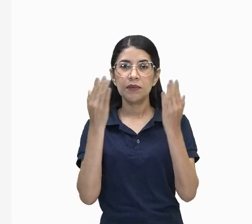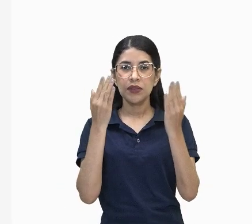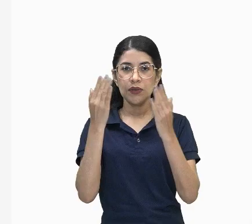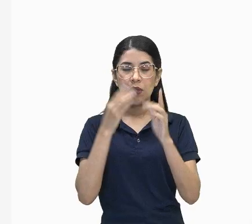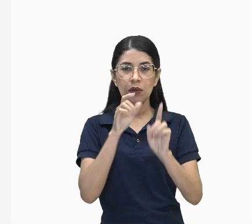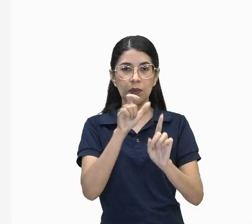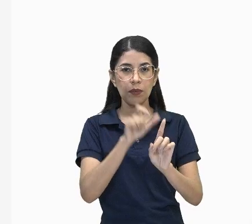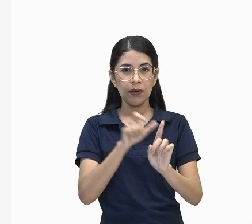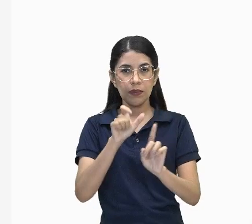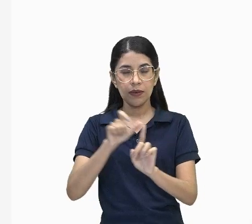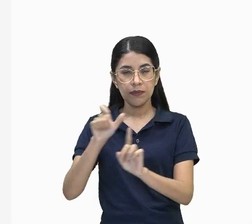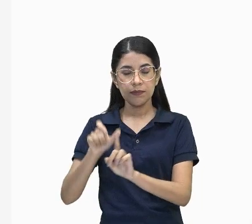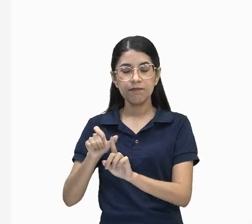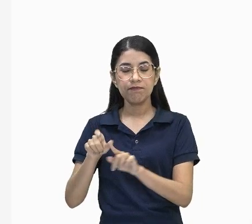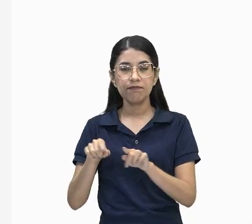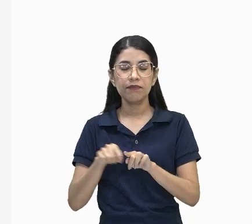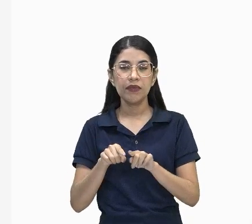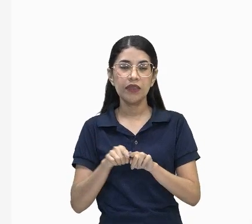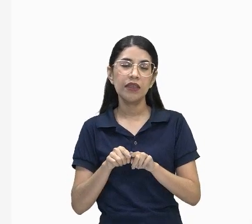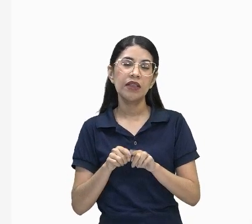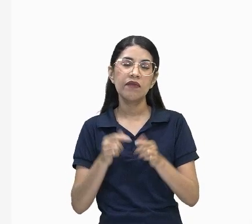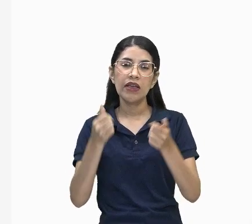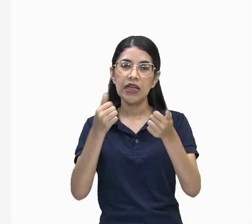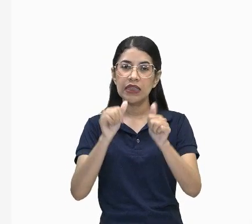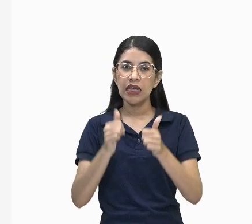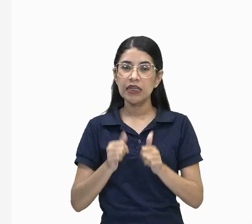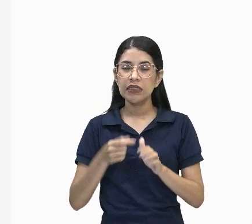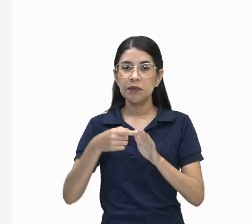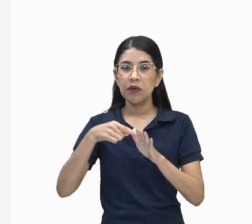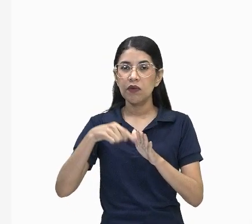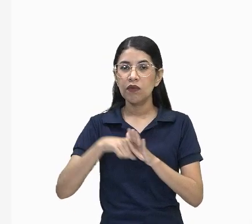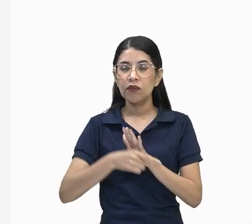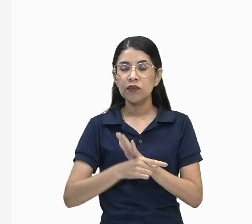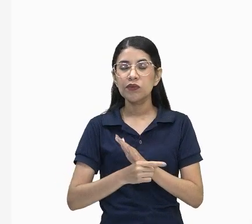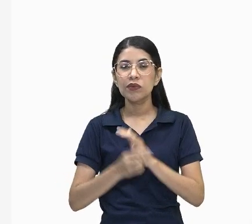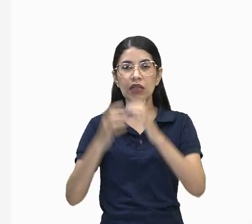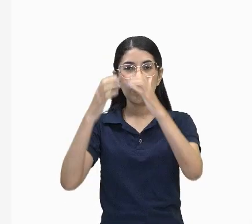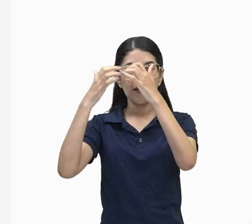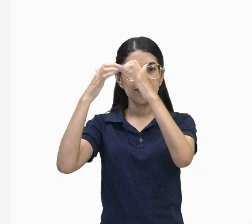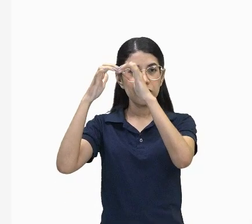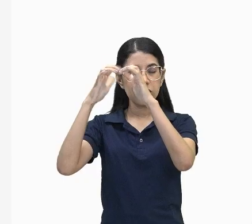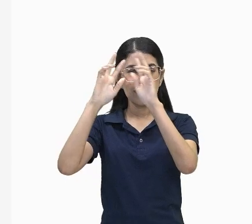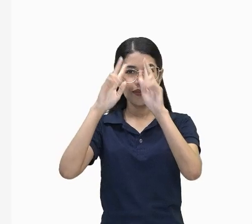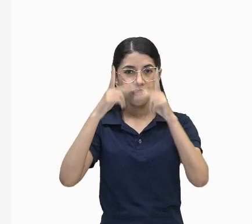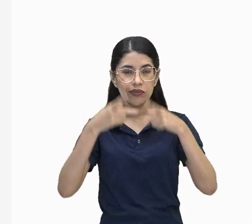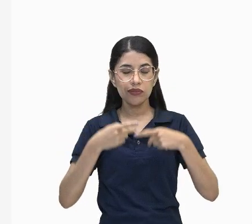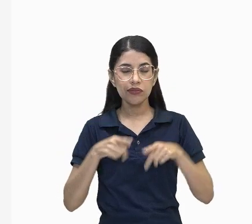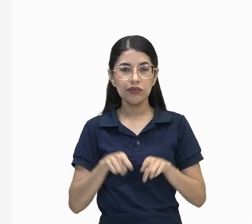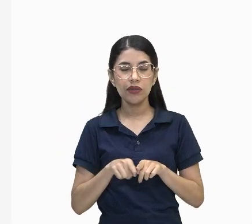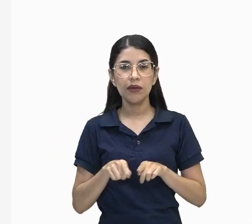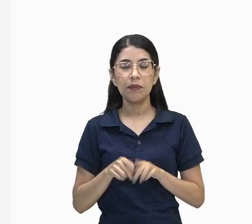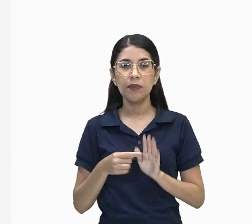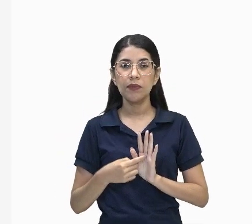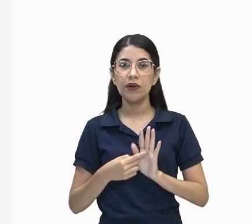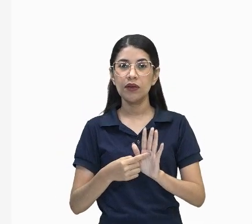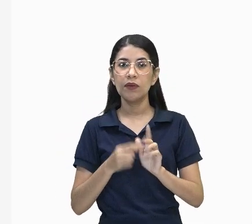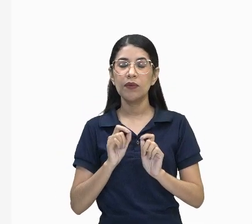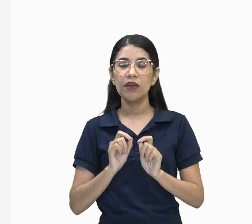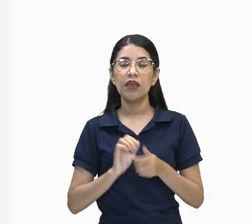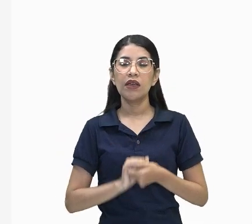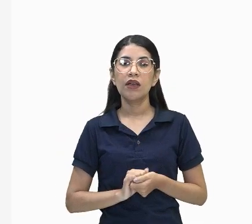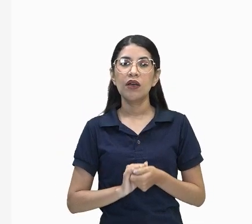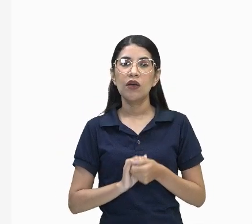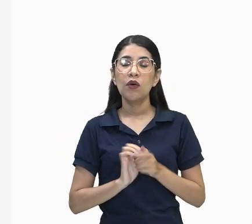dos personagens, né, ele vai fazer uma análise profunda da mente humana aí, mostrando também o